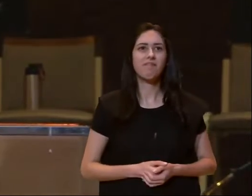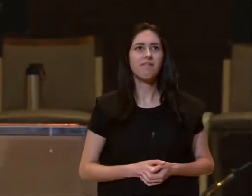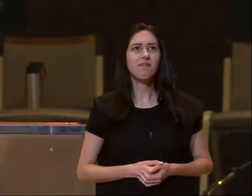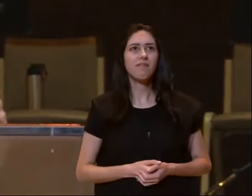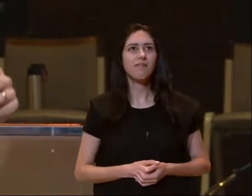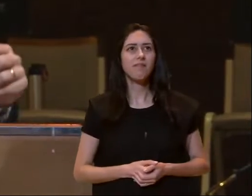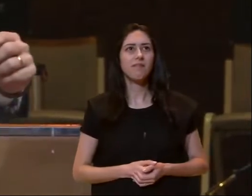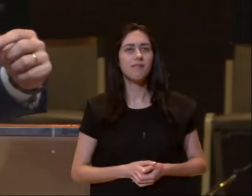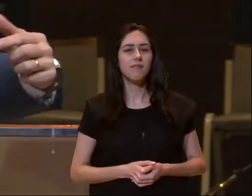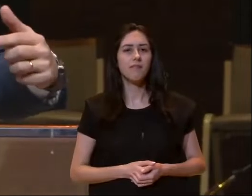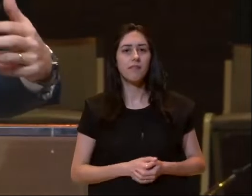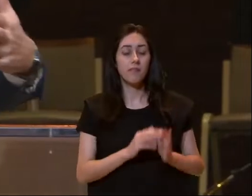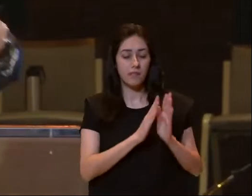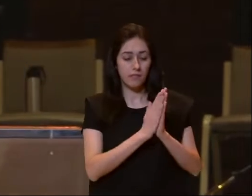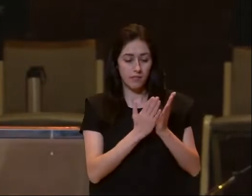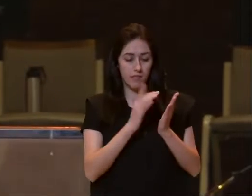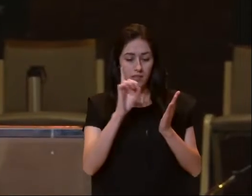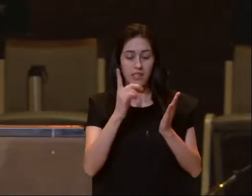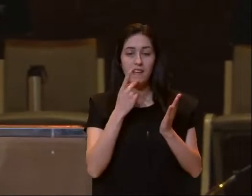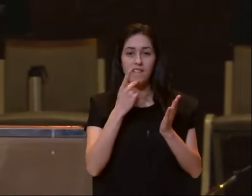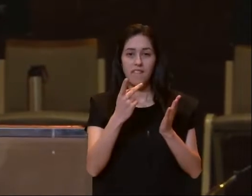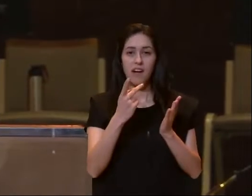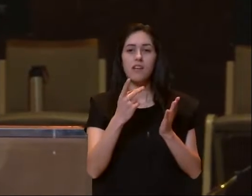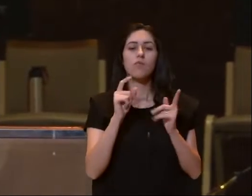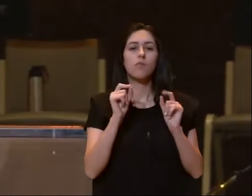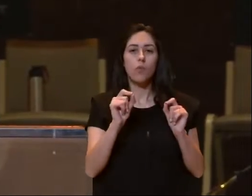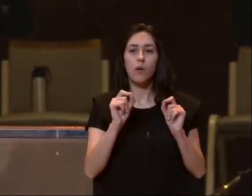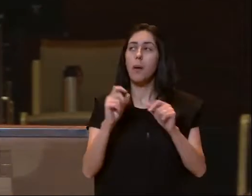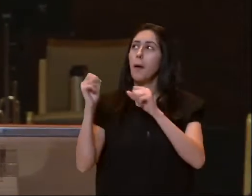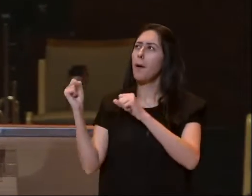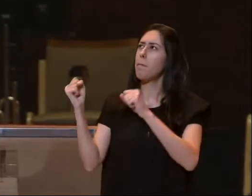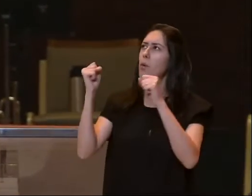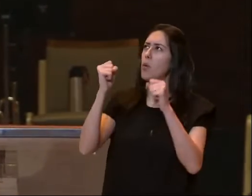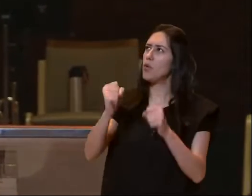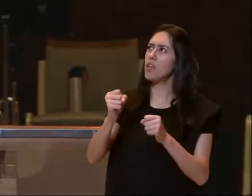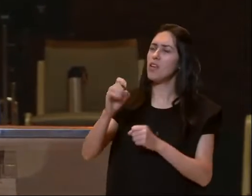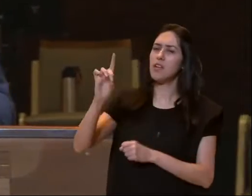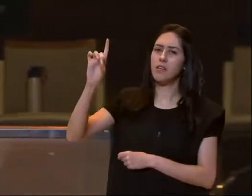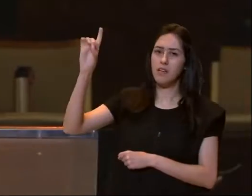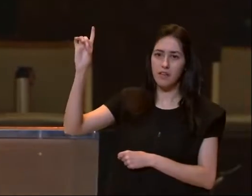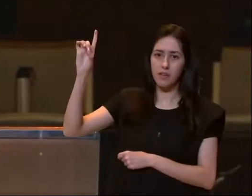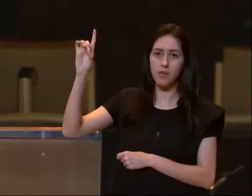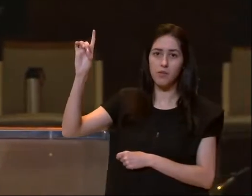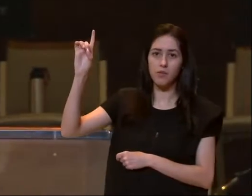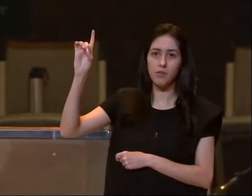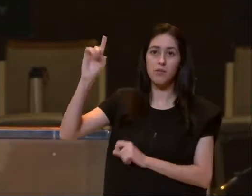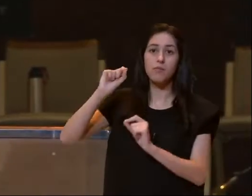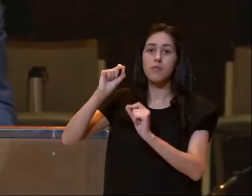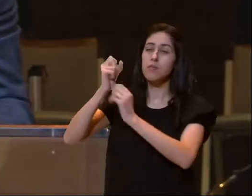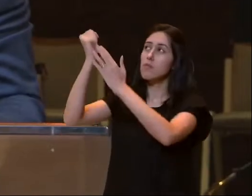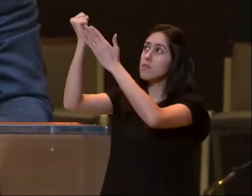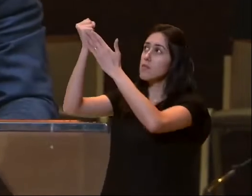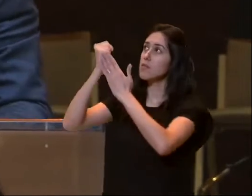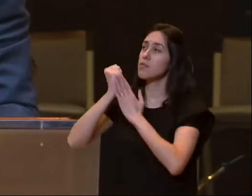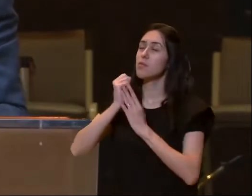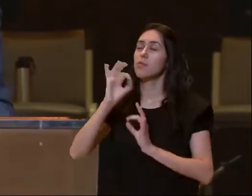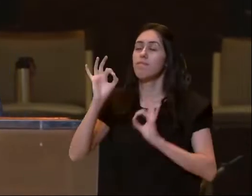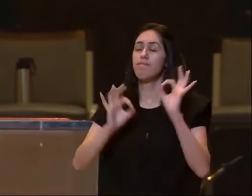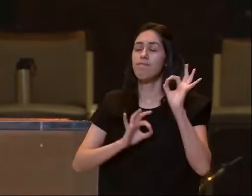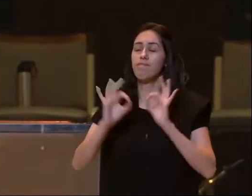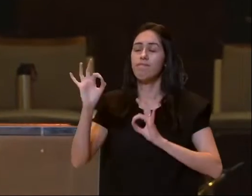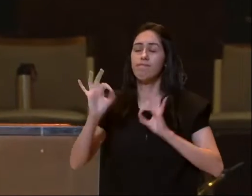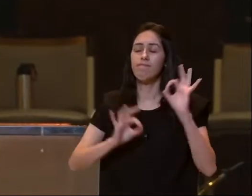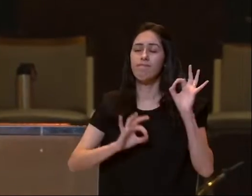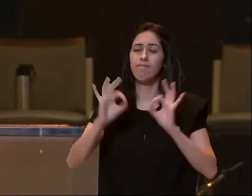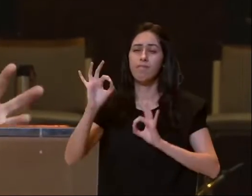E ele está dizendo que esse poder de Deus, ele nos prepara de